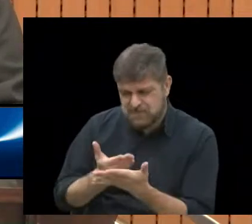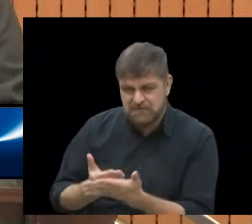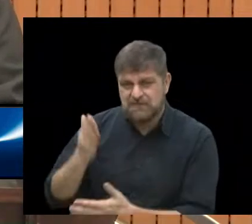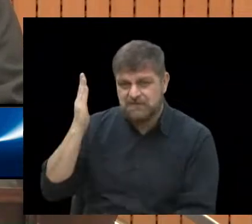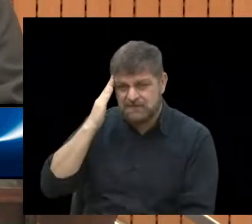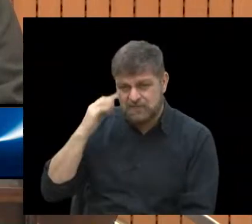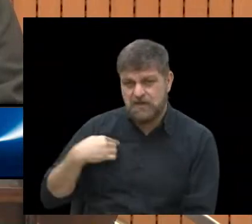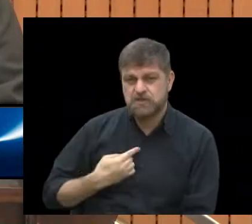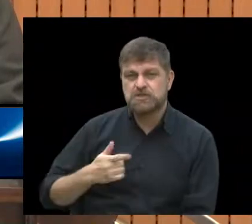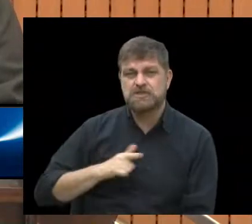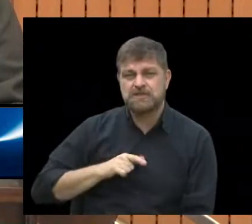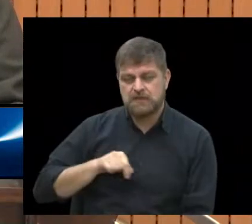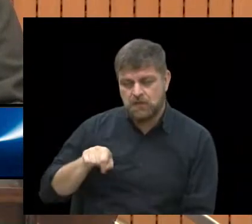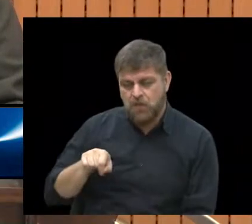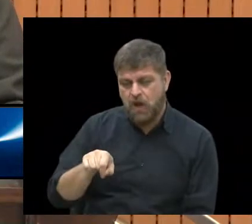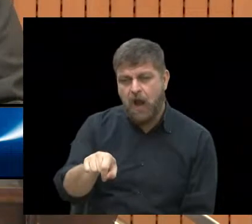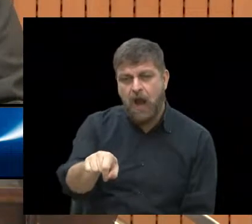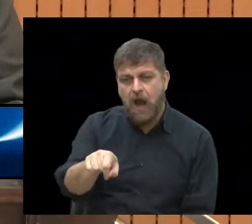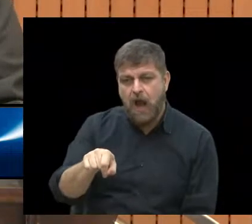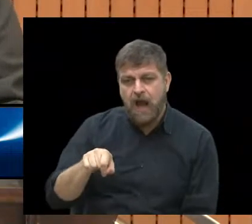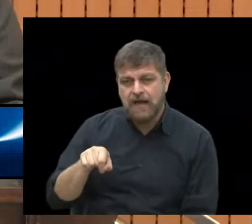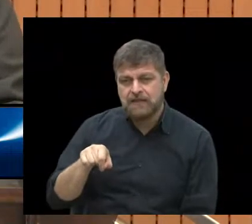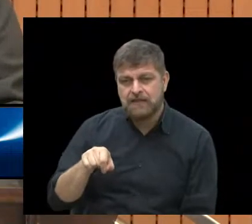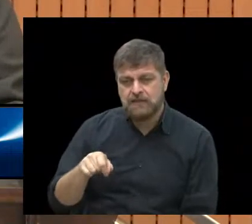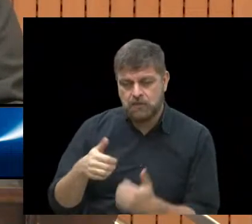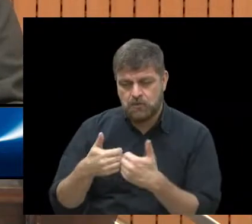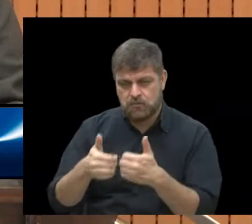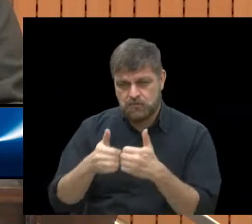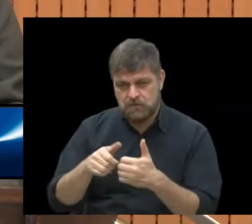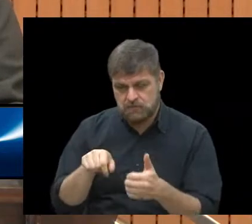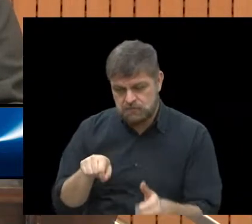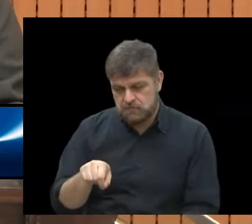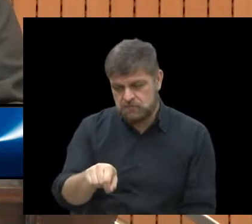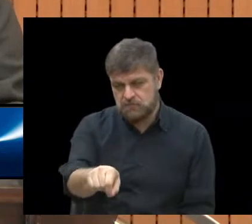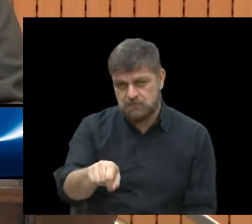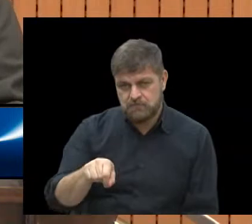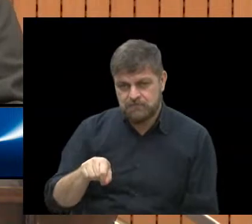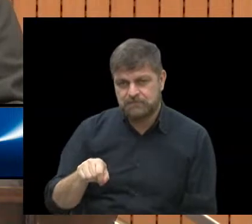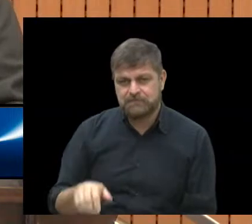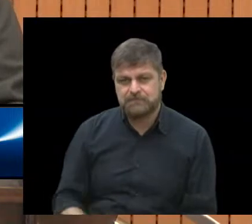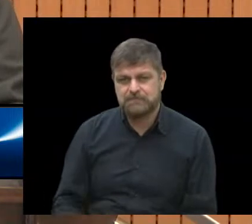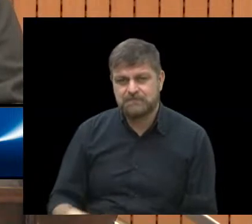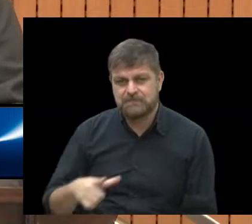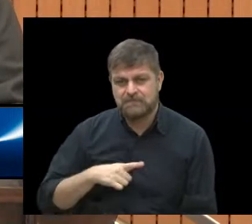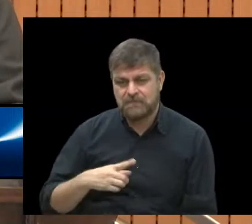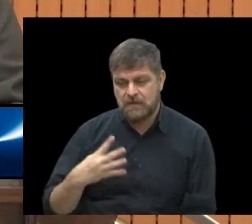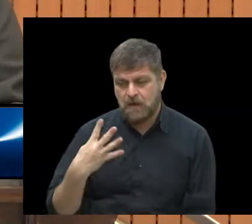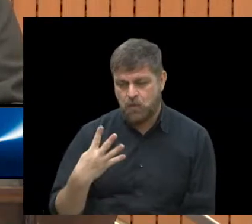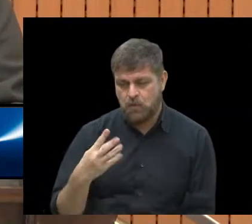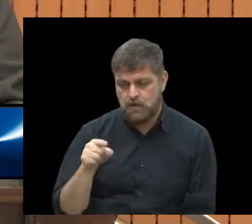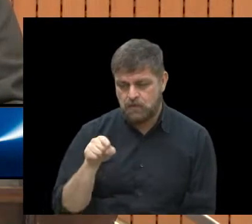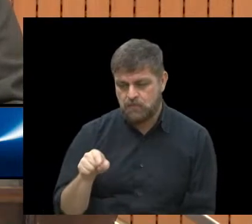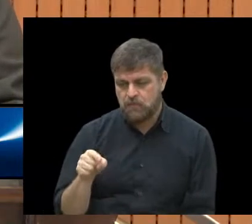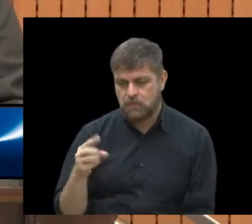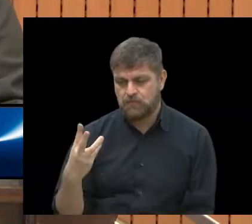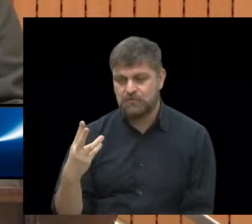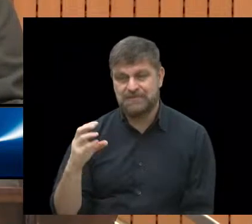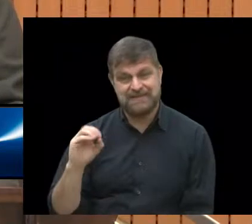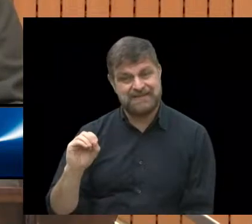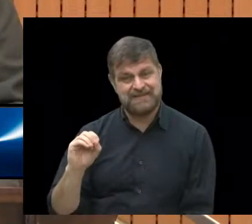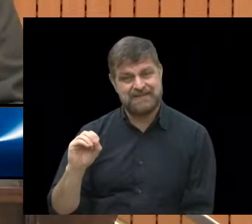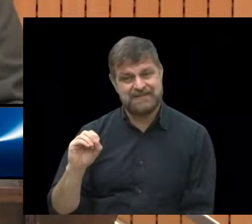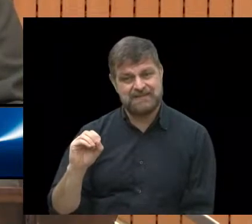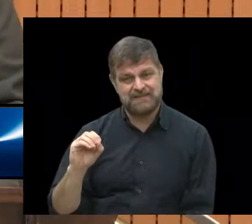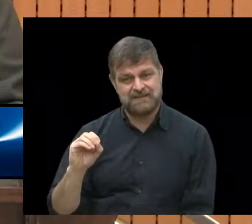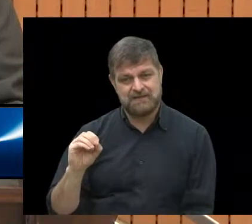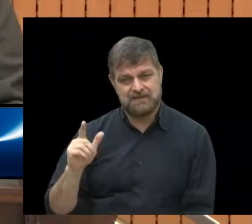sabe que nós temos o cartão, né, o Vale Transporte, né, que é R$ 4,30. E